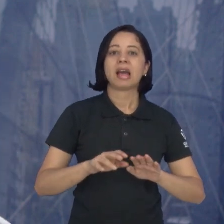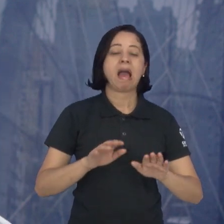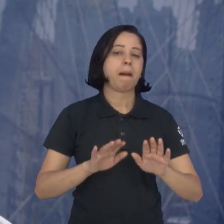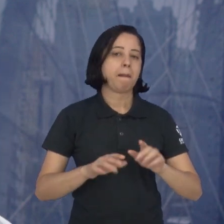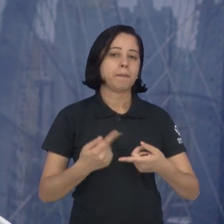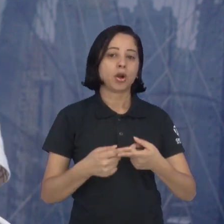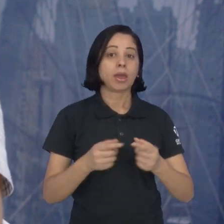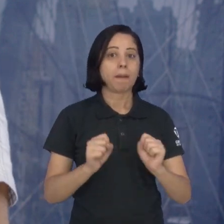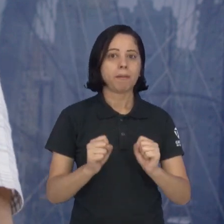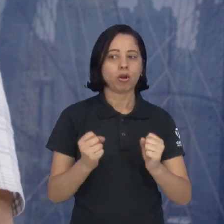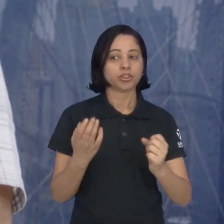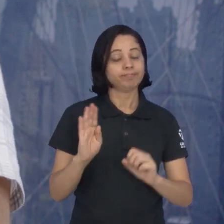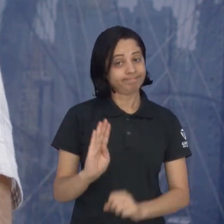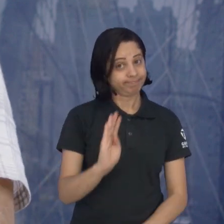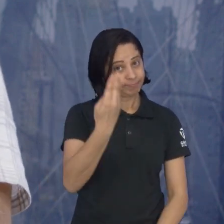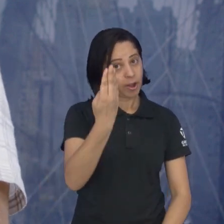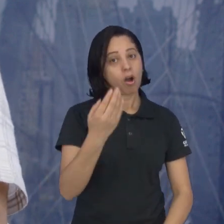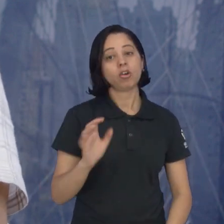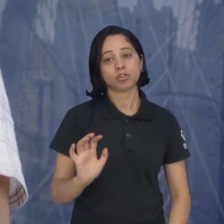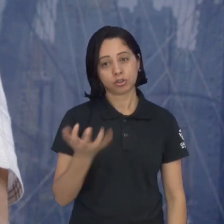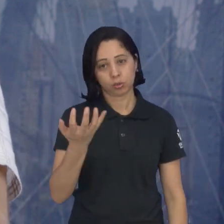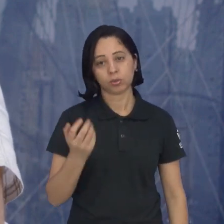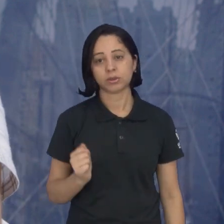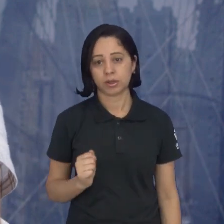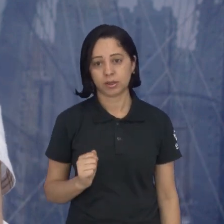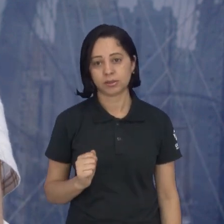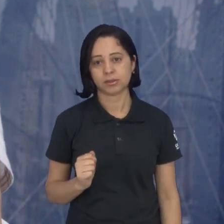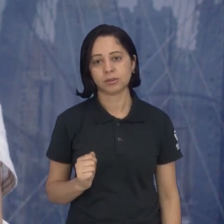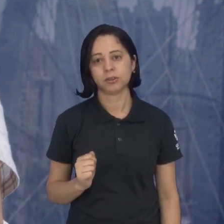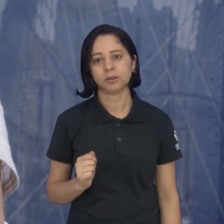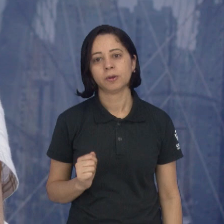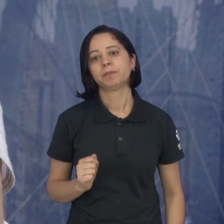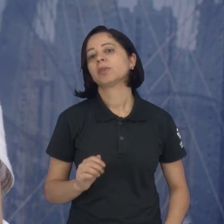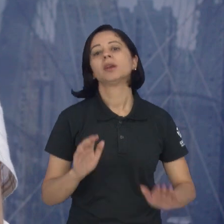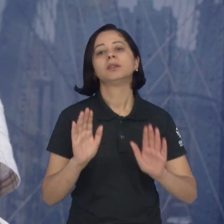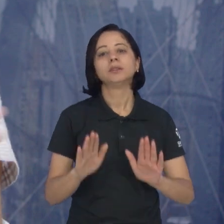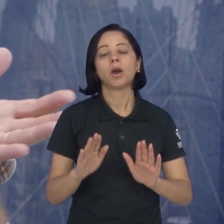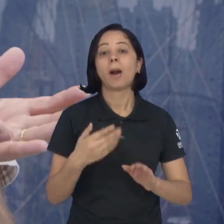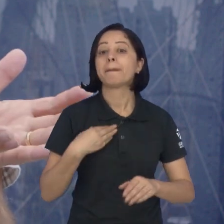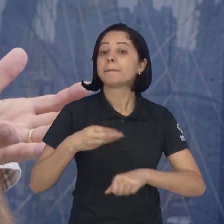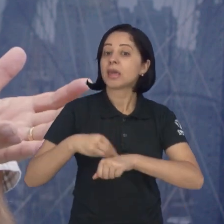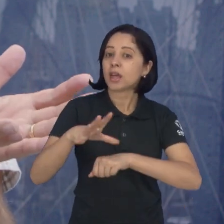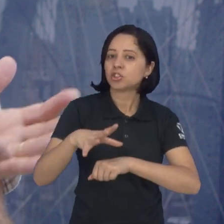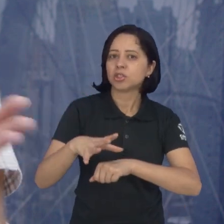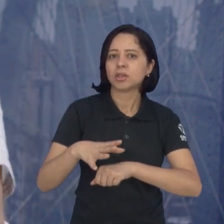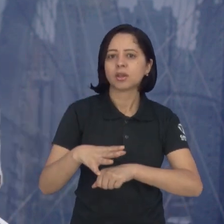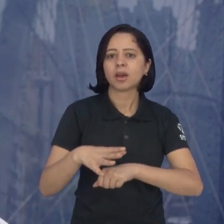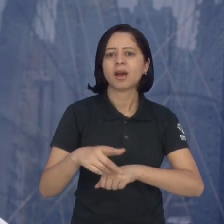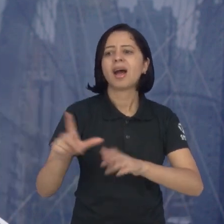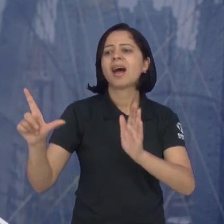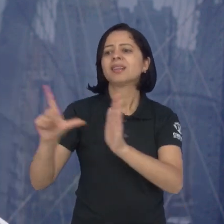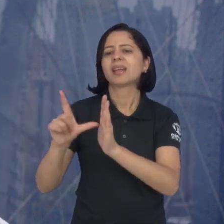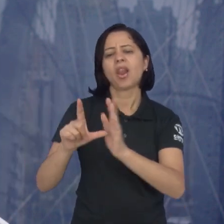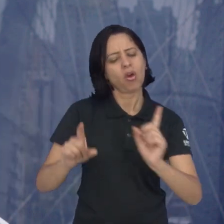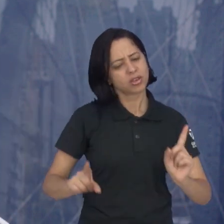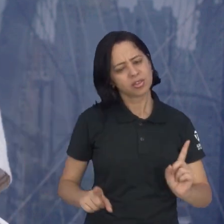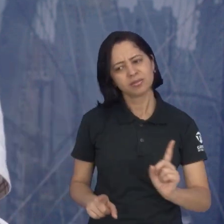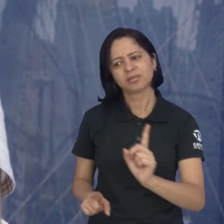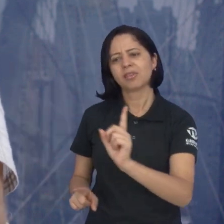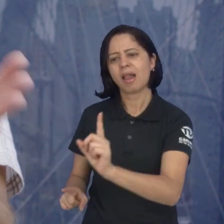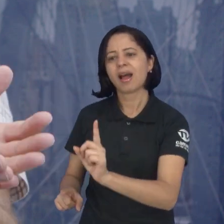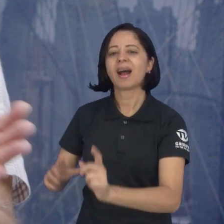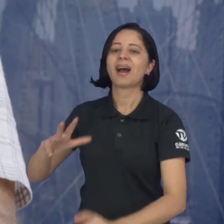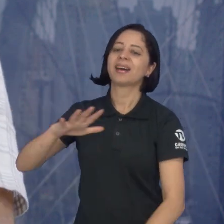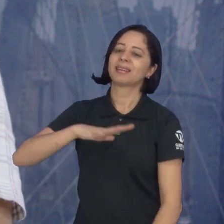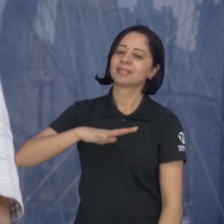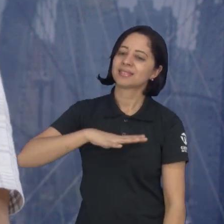você não pode conferir na hora. E isso é importante. E aí... Então, eu sugiro que você vá na loja aqui, né? Na loja do centro da cidade